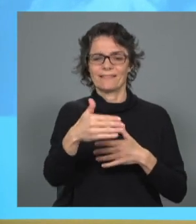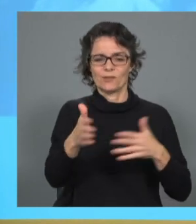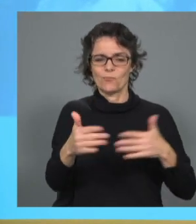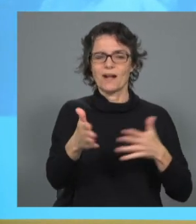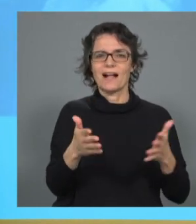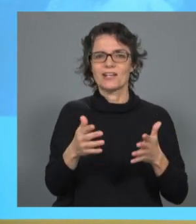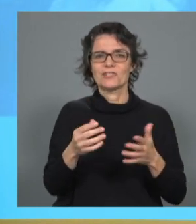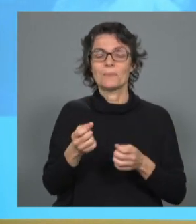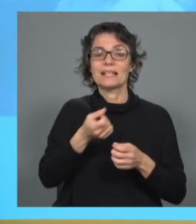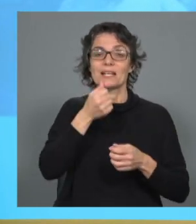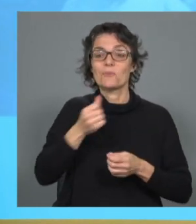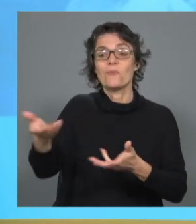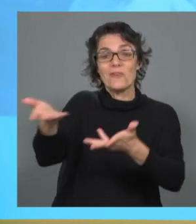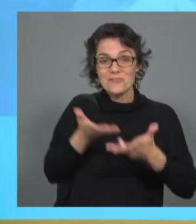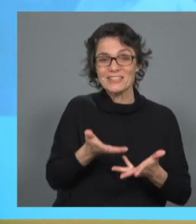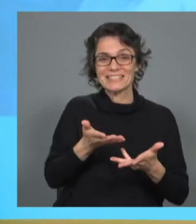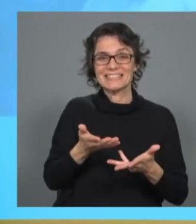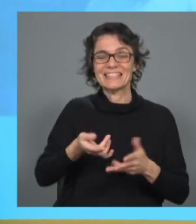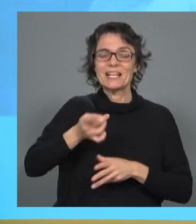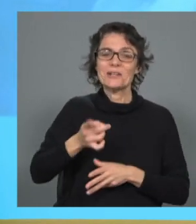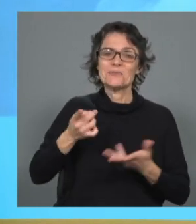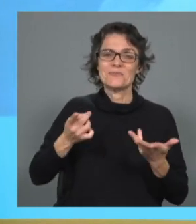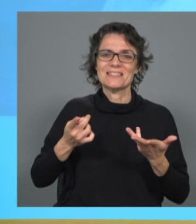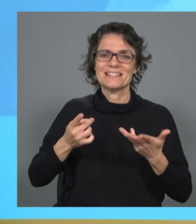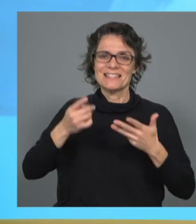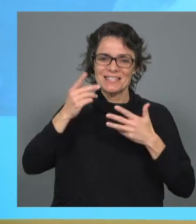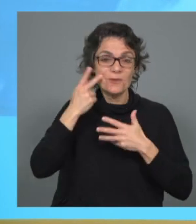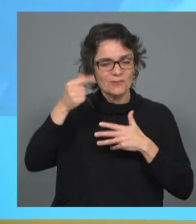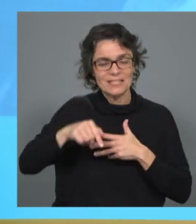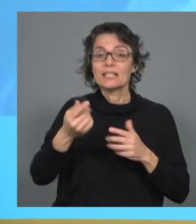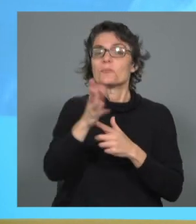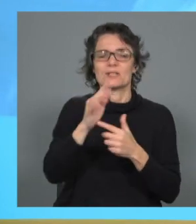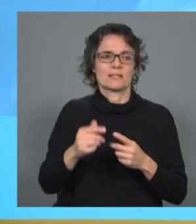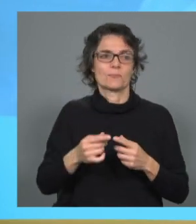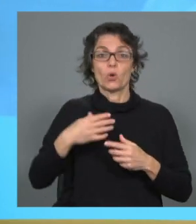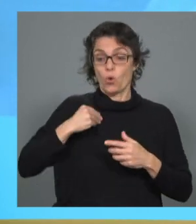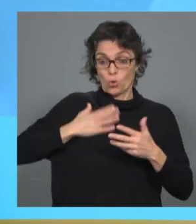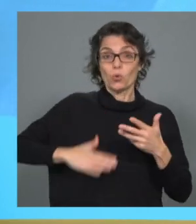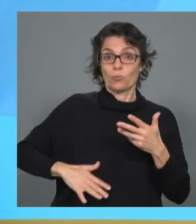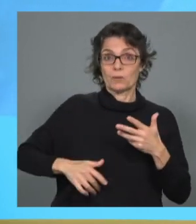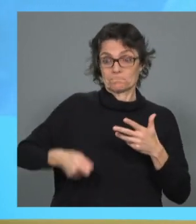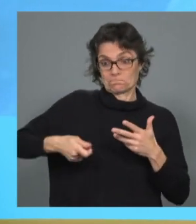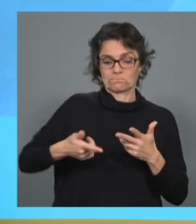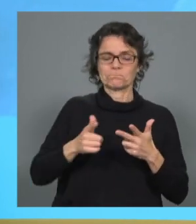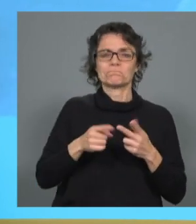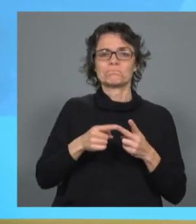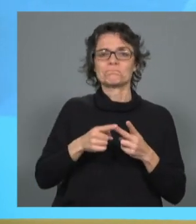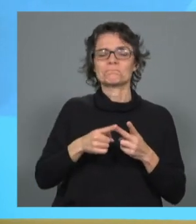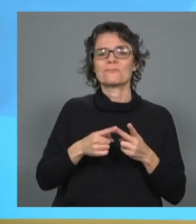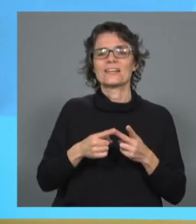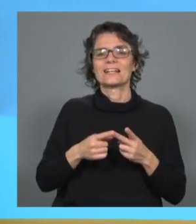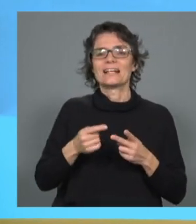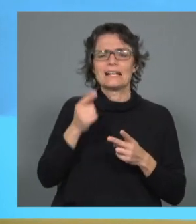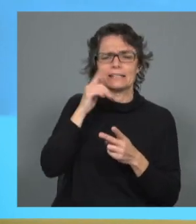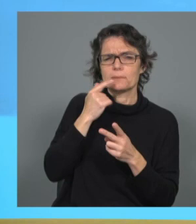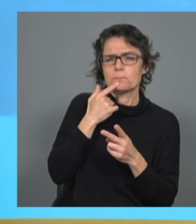para começar agora aqui num sítio completamente diferente. Portanto, um saco que tinha roupas para começar, tentámos saber